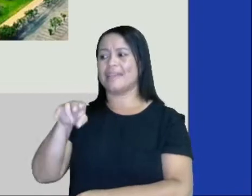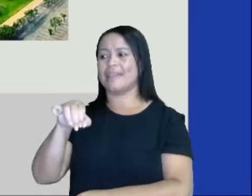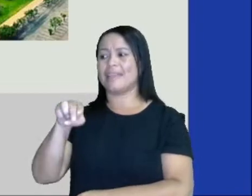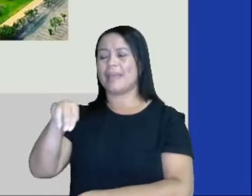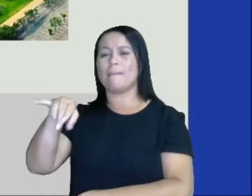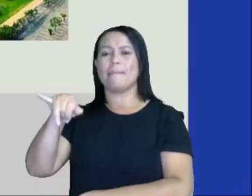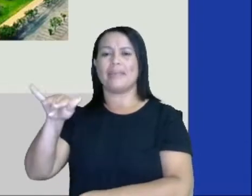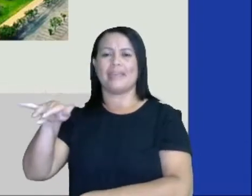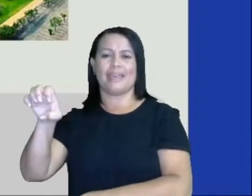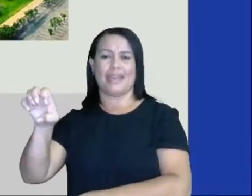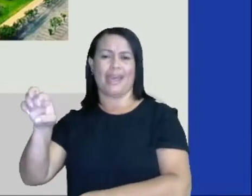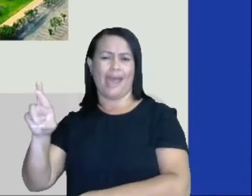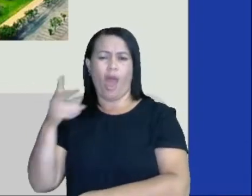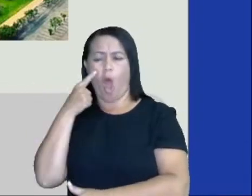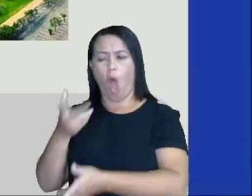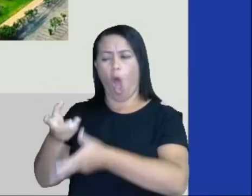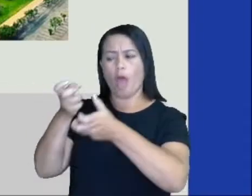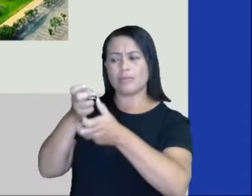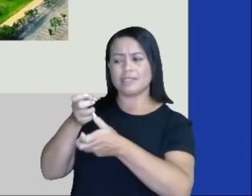né? Uns desenhos bem